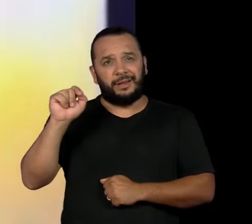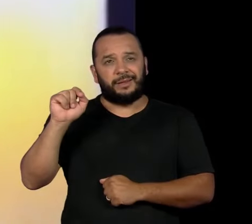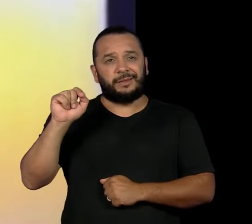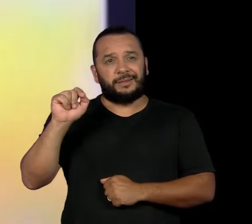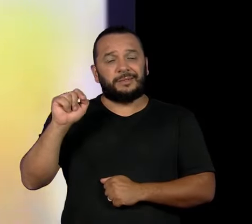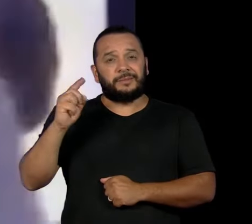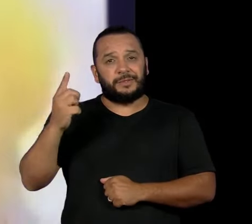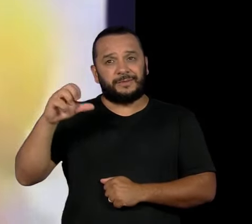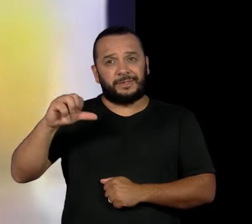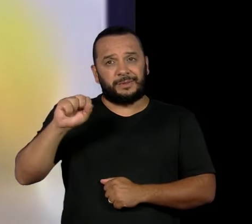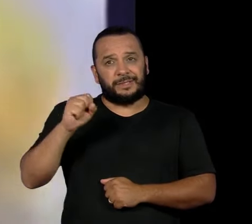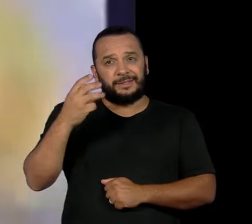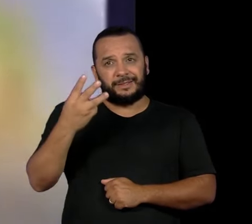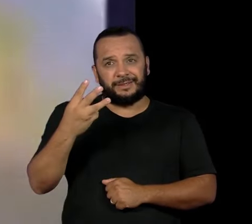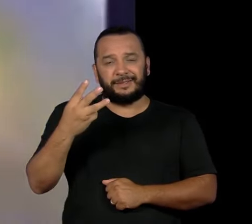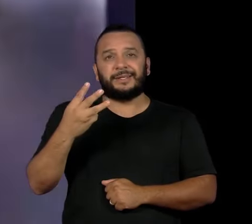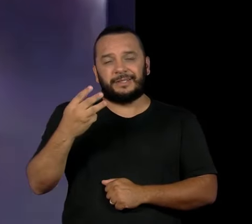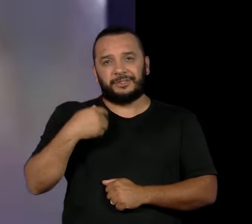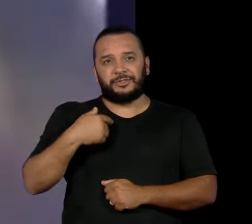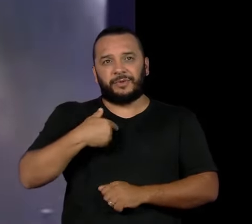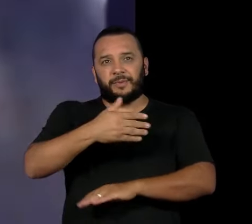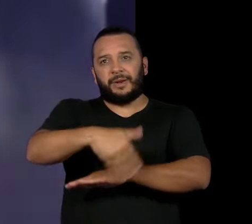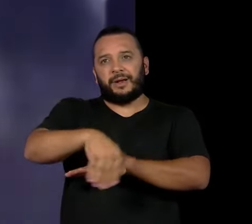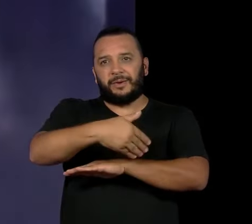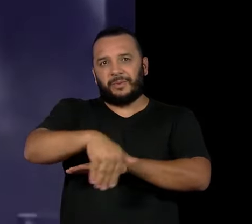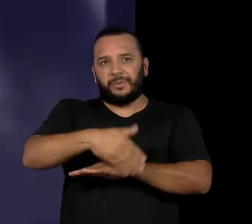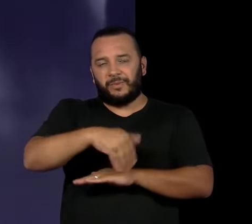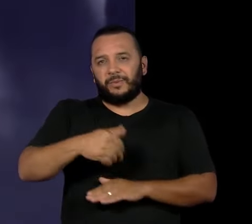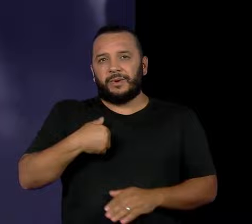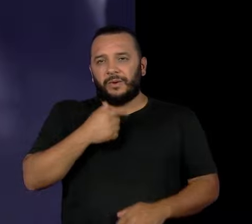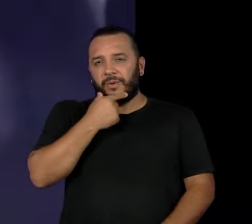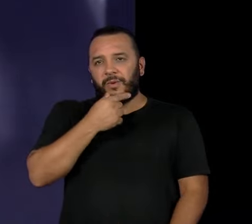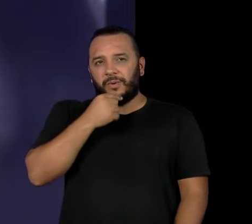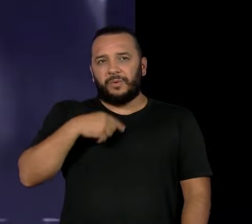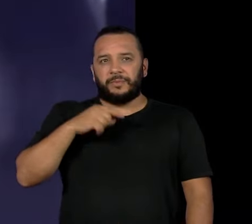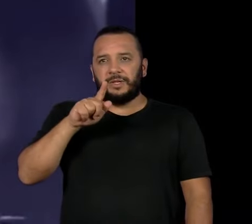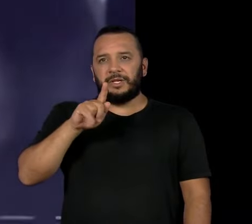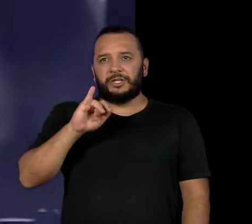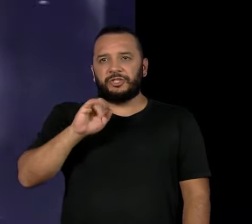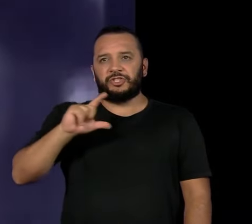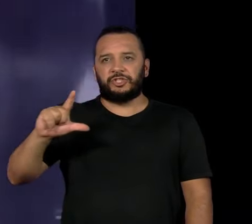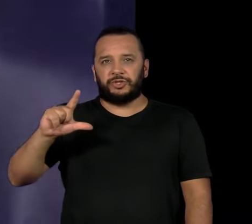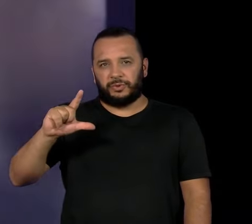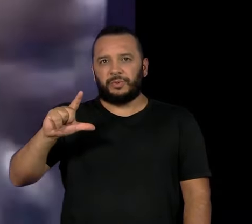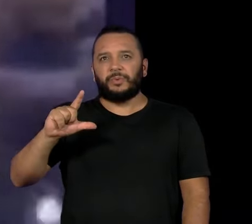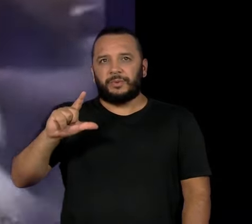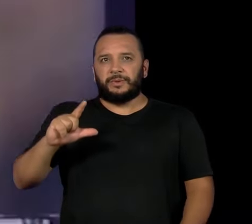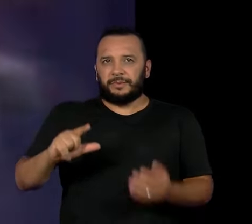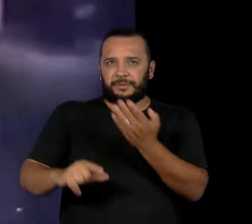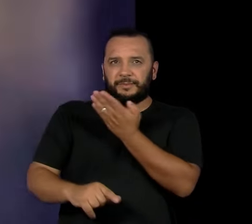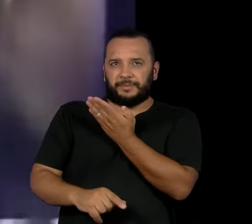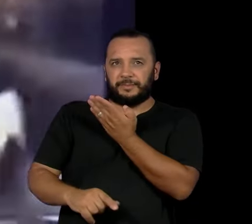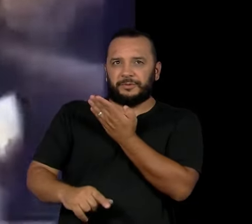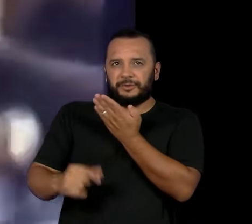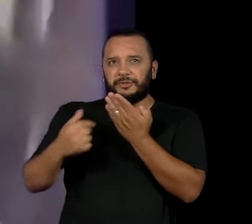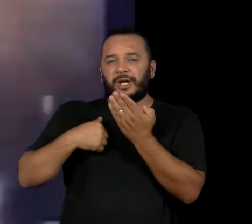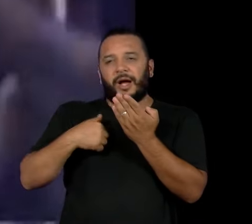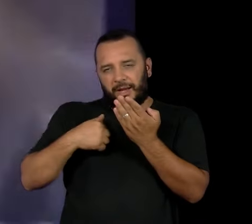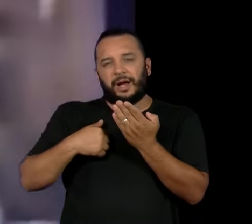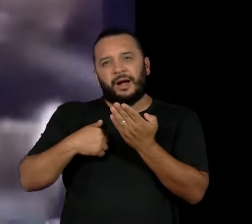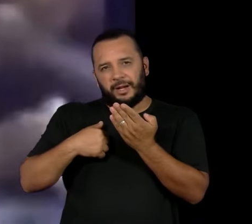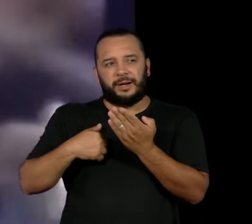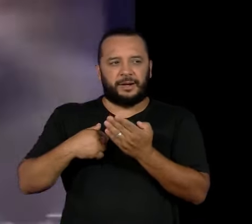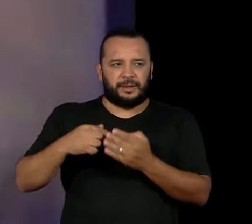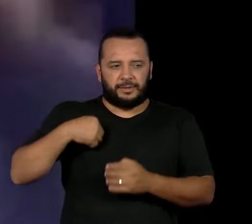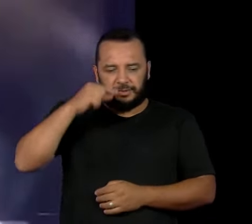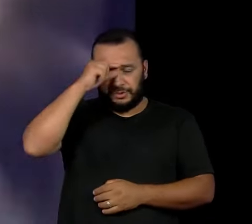quando em 83 nós fomos para as ruas, o próprio Gilberto Gil chamou a gente para fazer um clipe com ele. Você pode procurar um